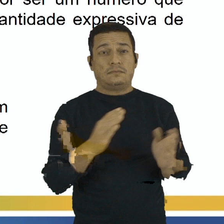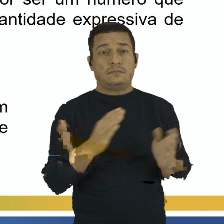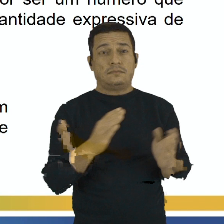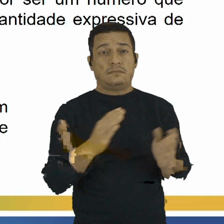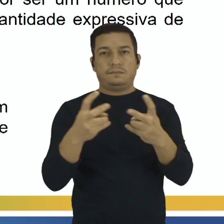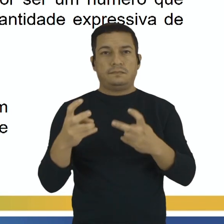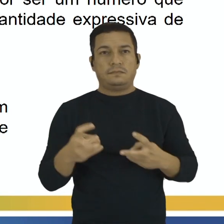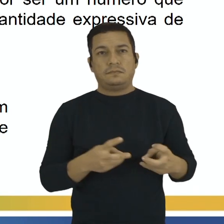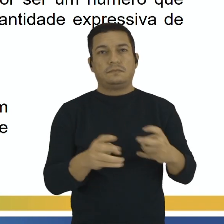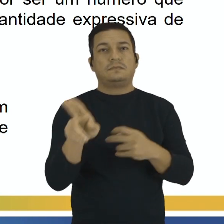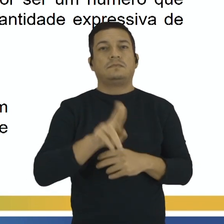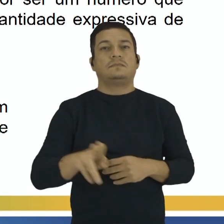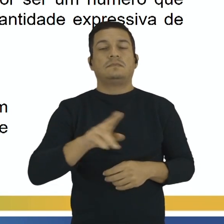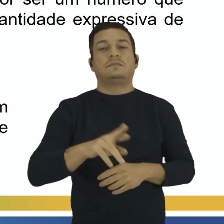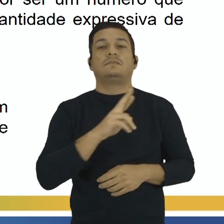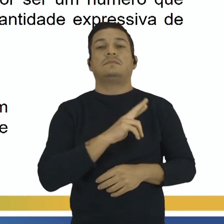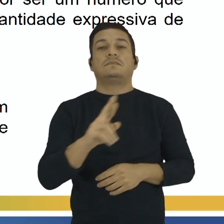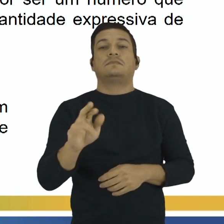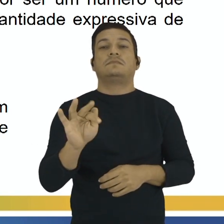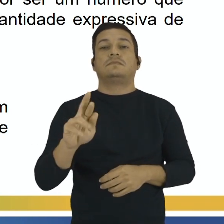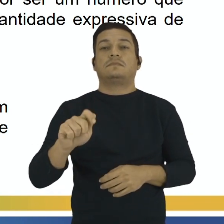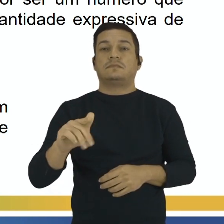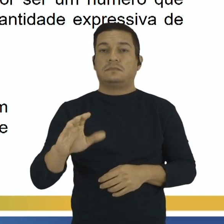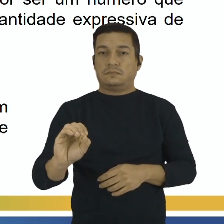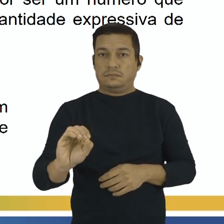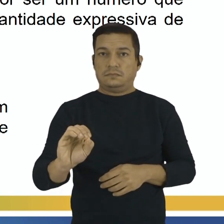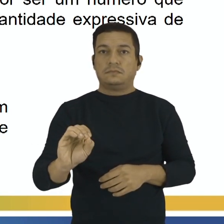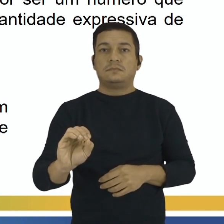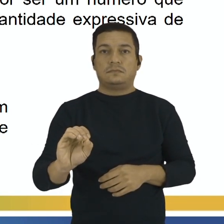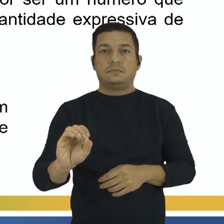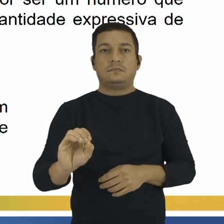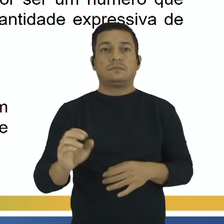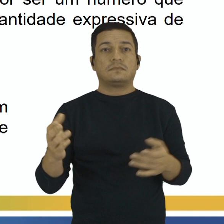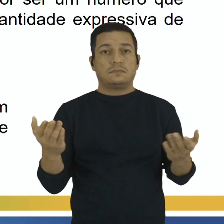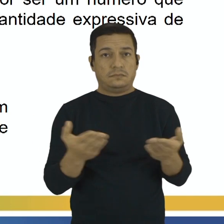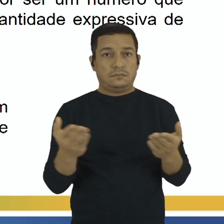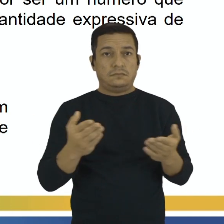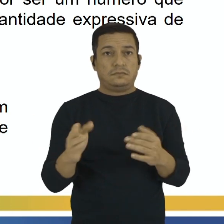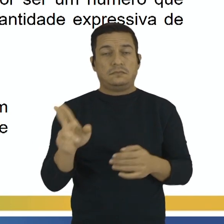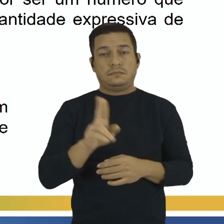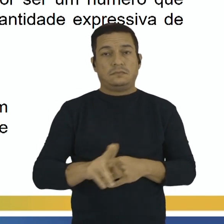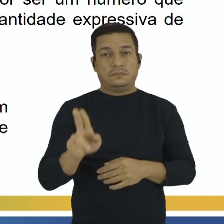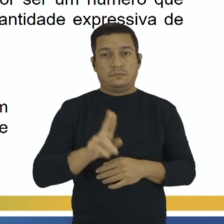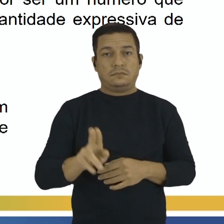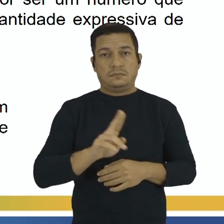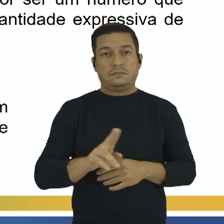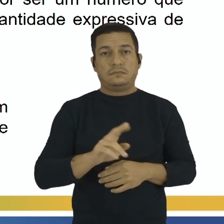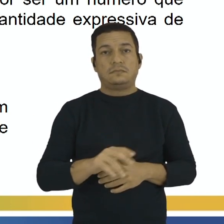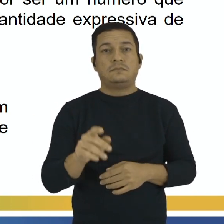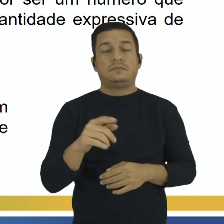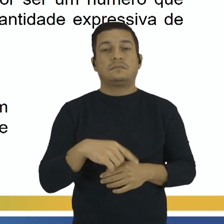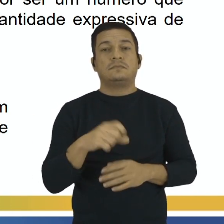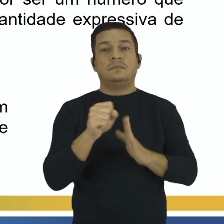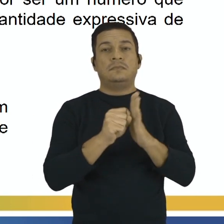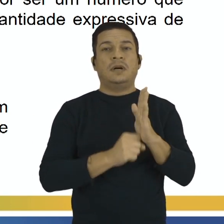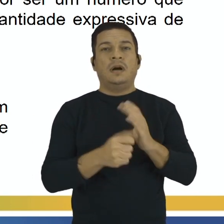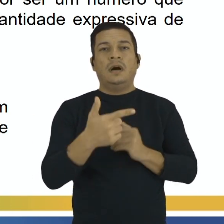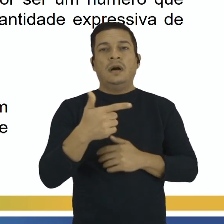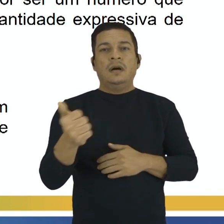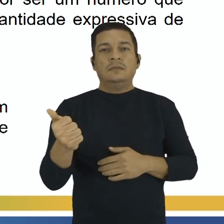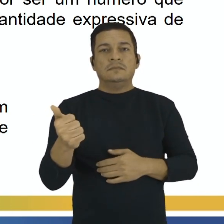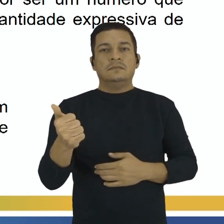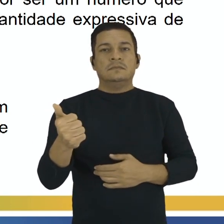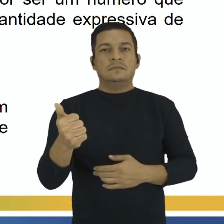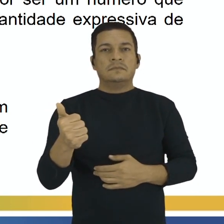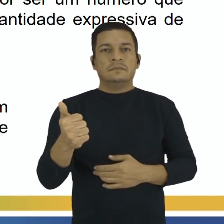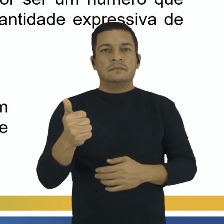foram usadas para representar as frações. A atual maneira da representação que nós utilizamos, ela